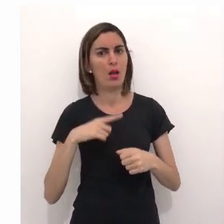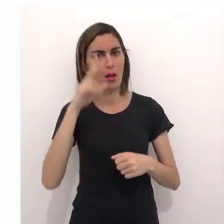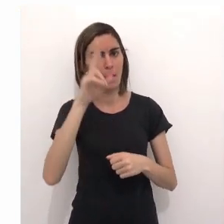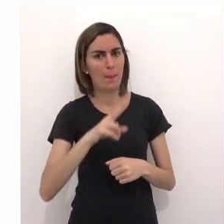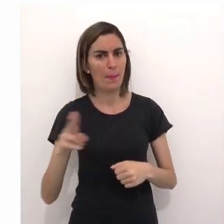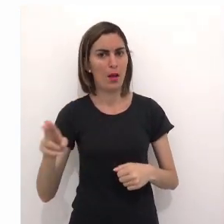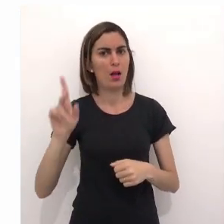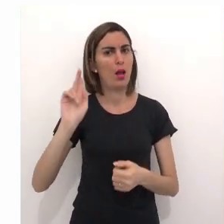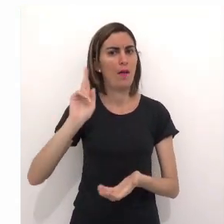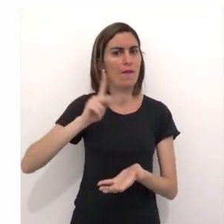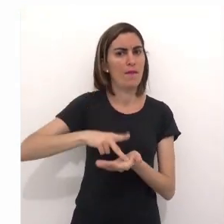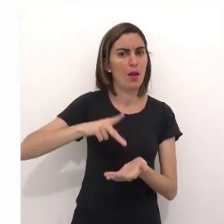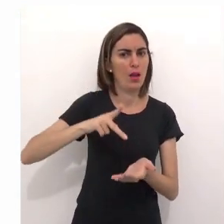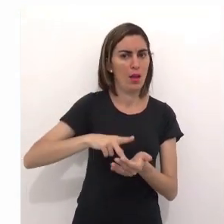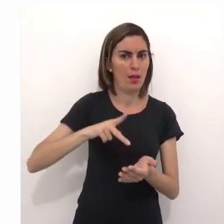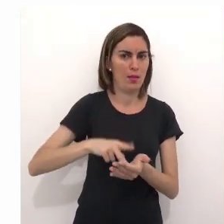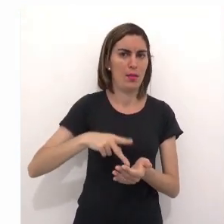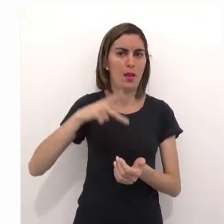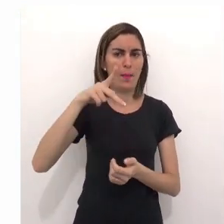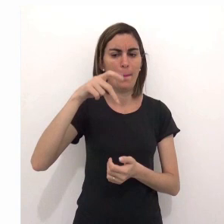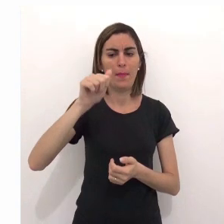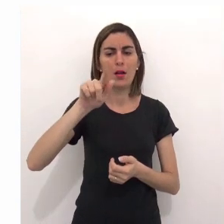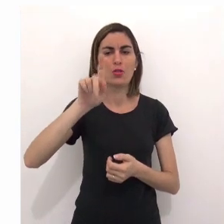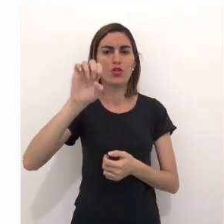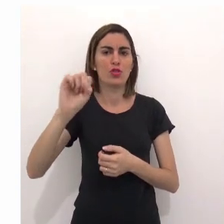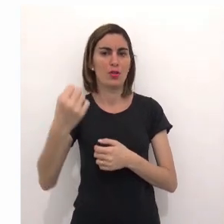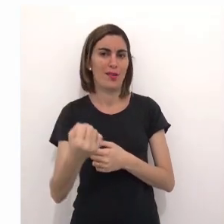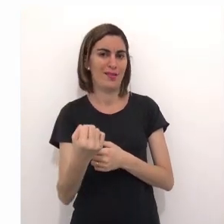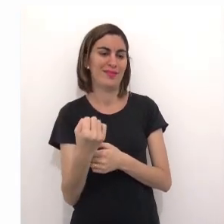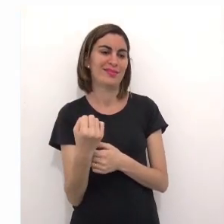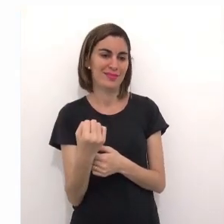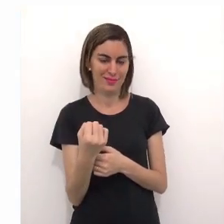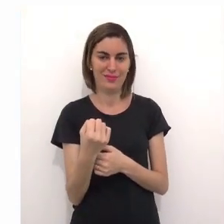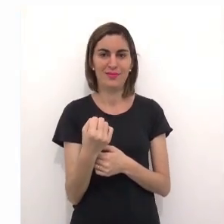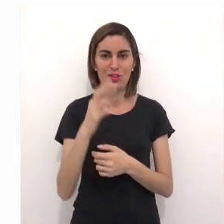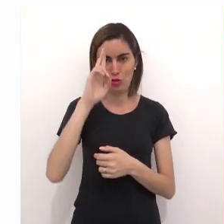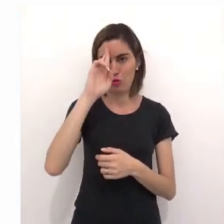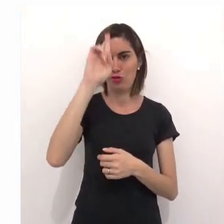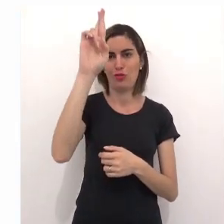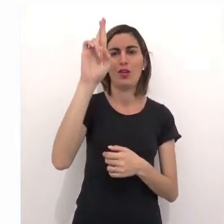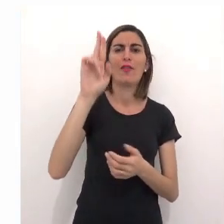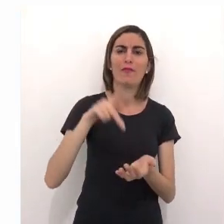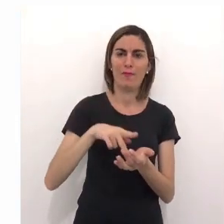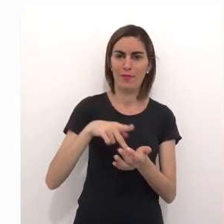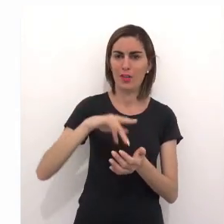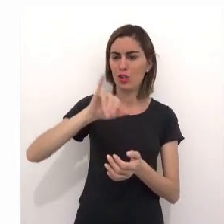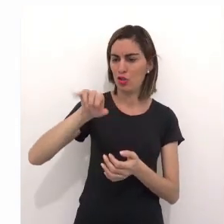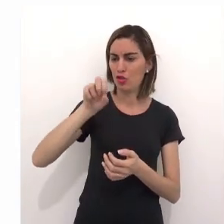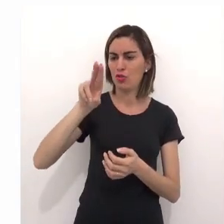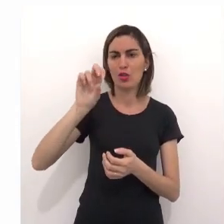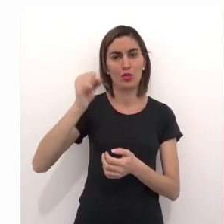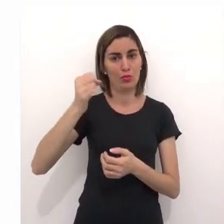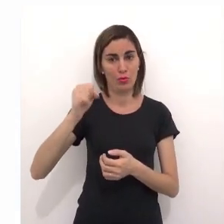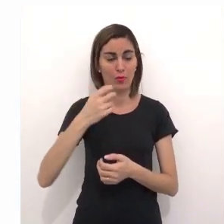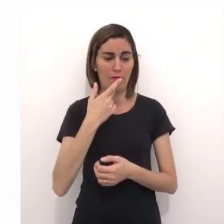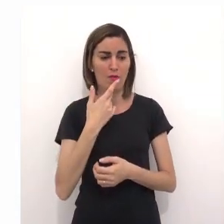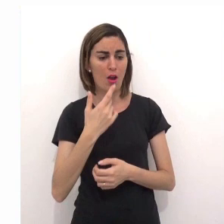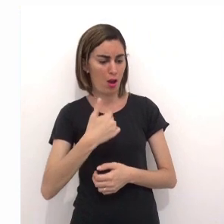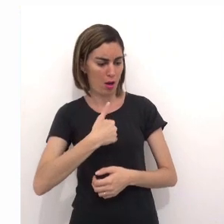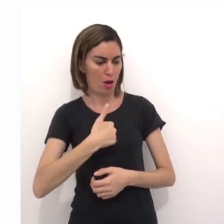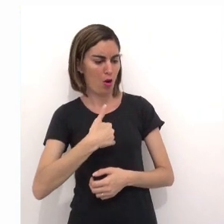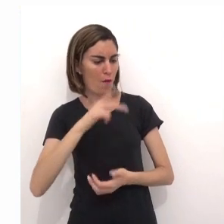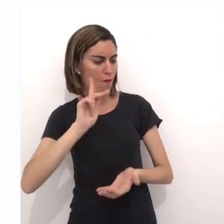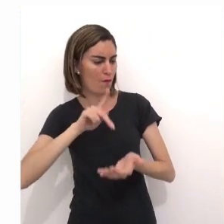padres, eram os verdadeiros pajés. Olha, que o jesuíta dizia para os pajés que eles